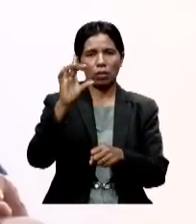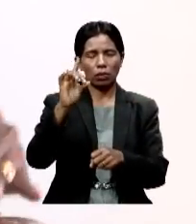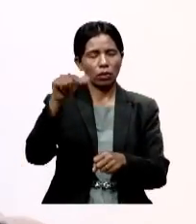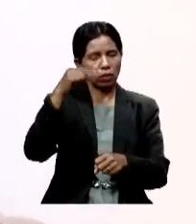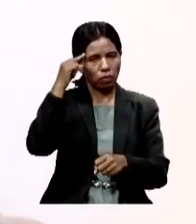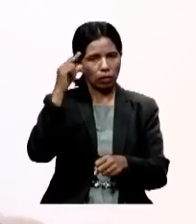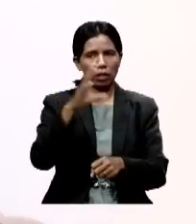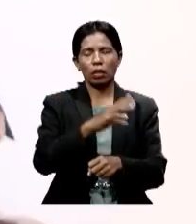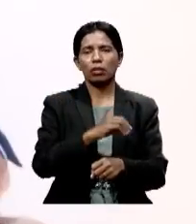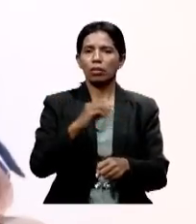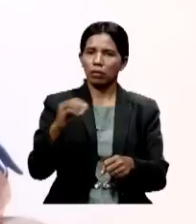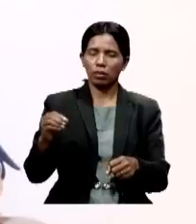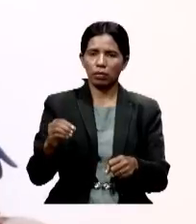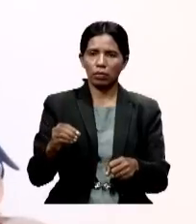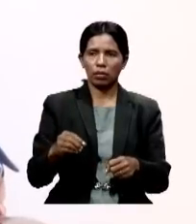constitucional,